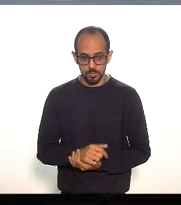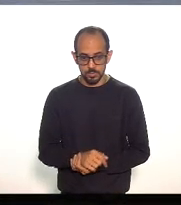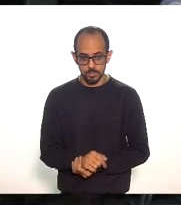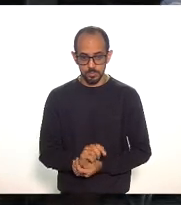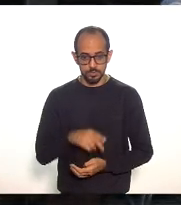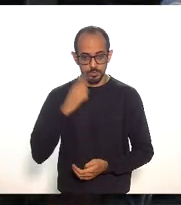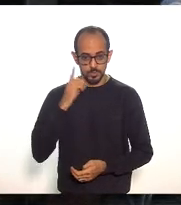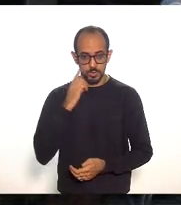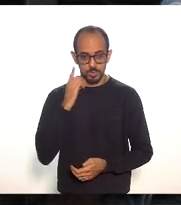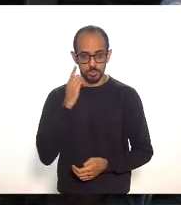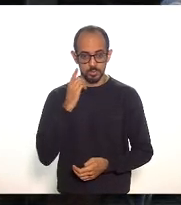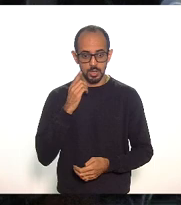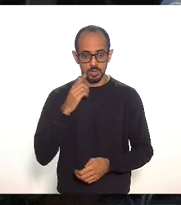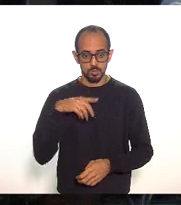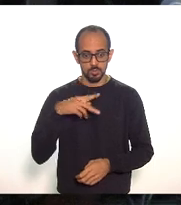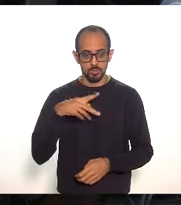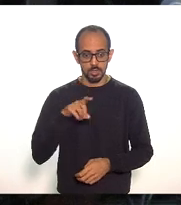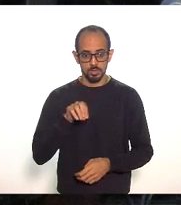Deputado Pedro Brazão.